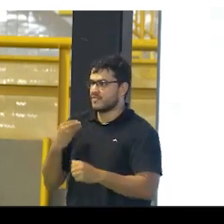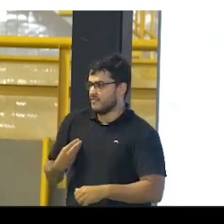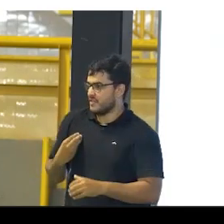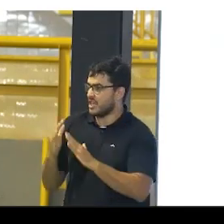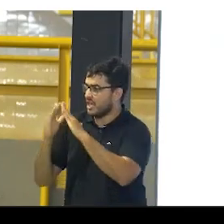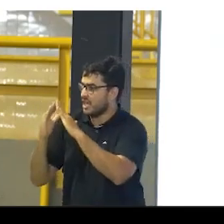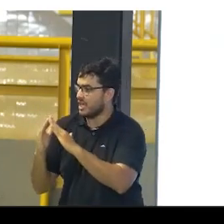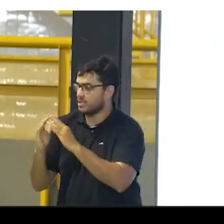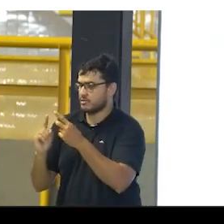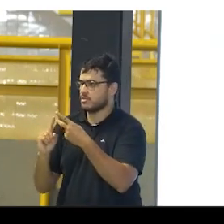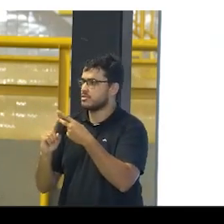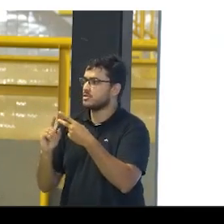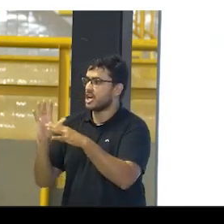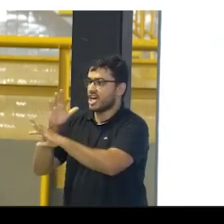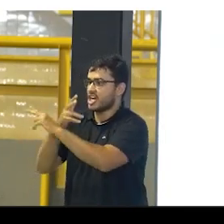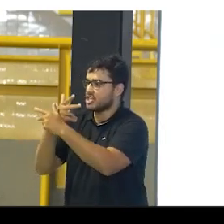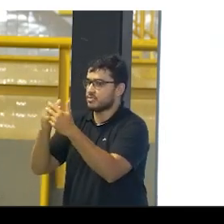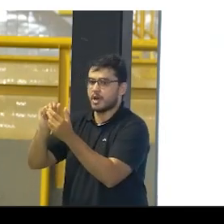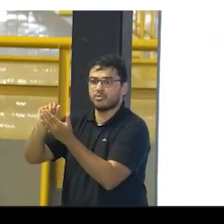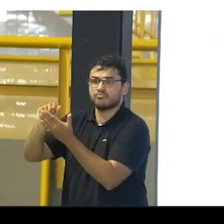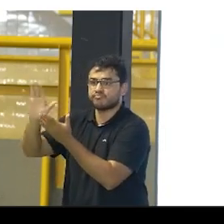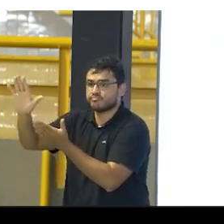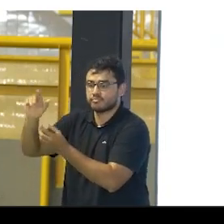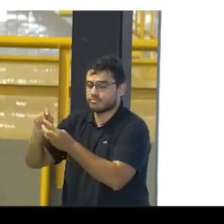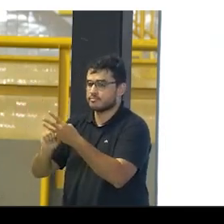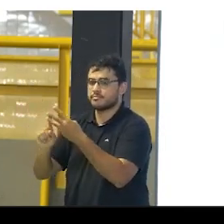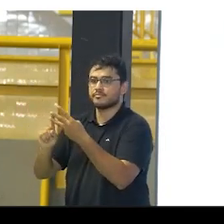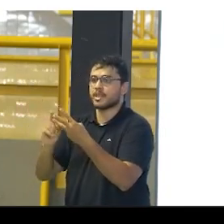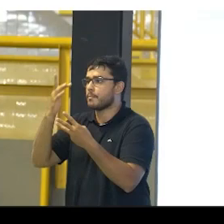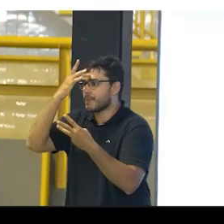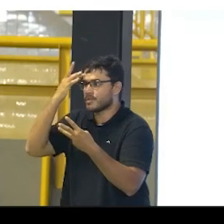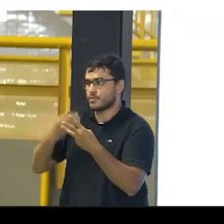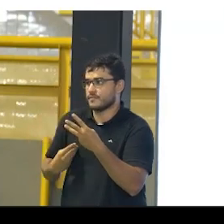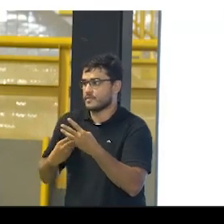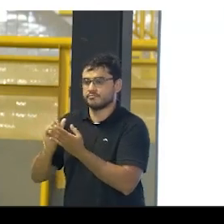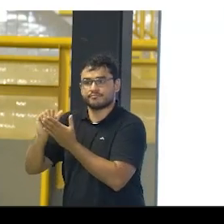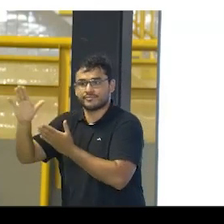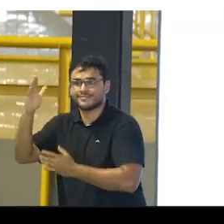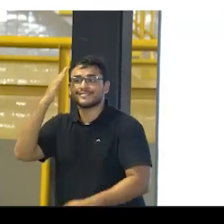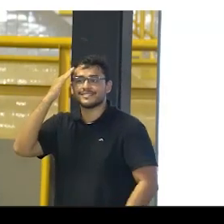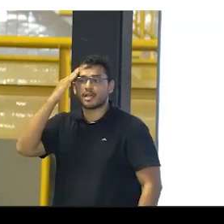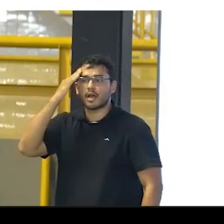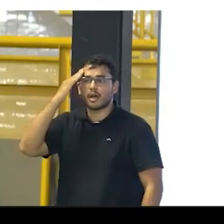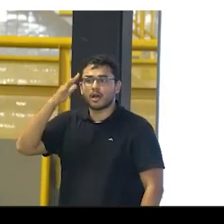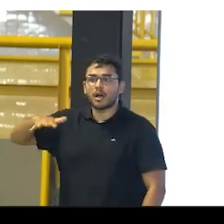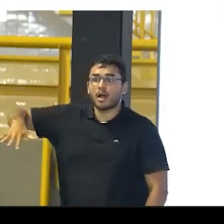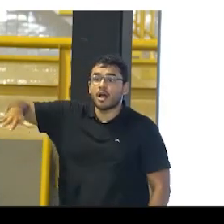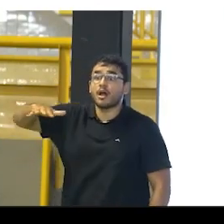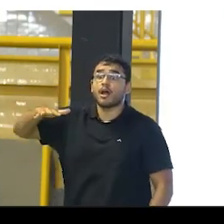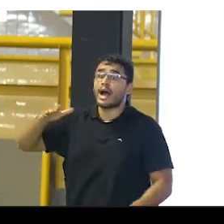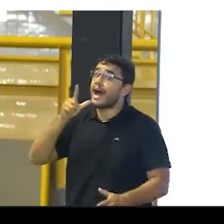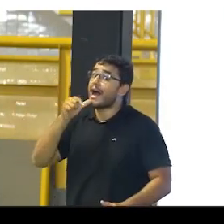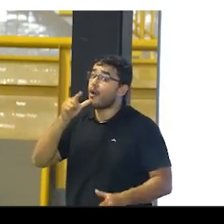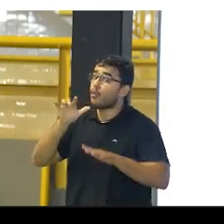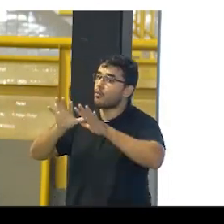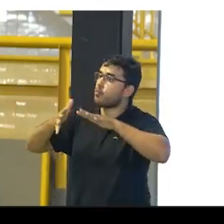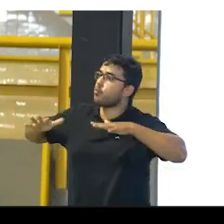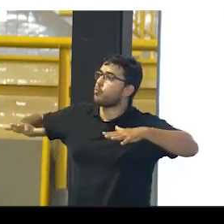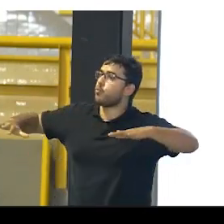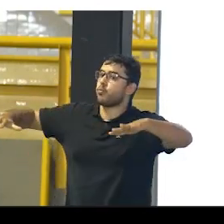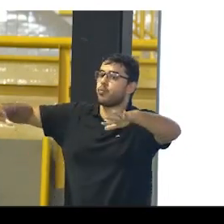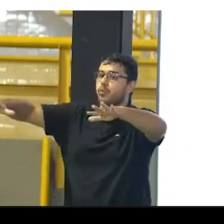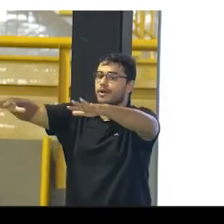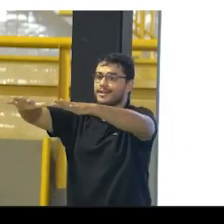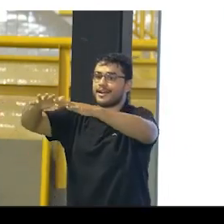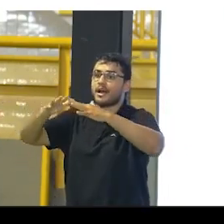alguma repercussão negativa. Nunca é 100%. Mas você tem aqui uma energia que não quer dizer